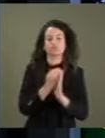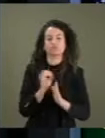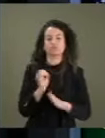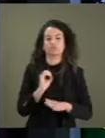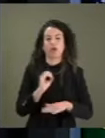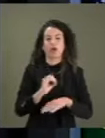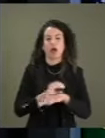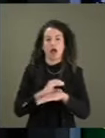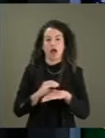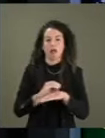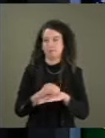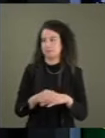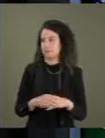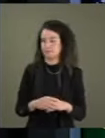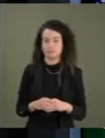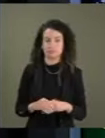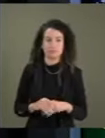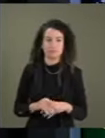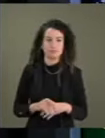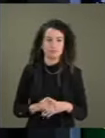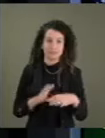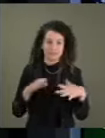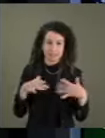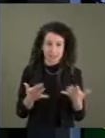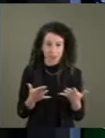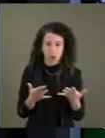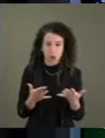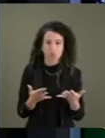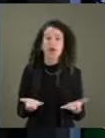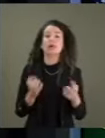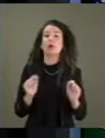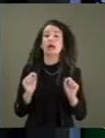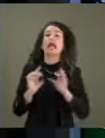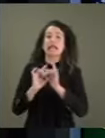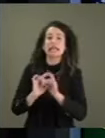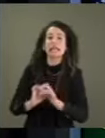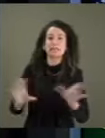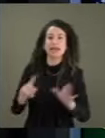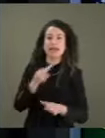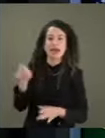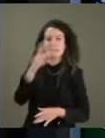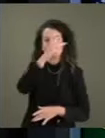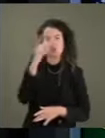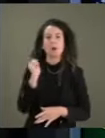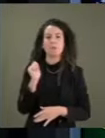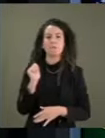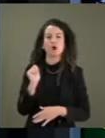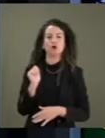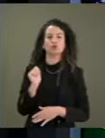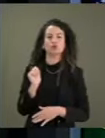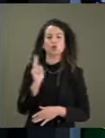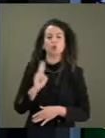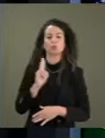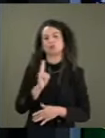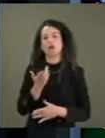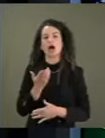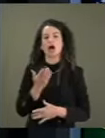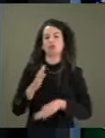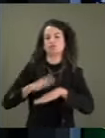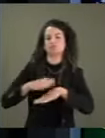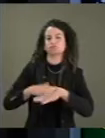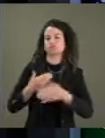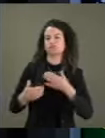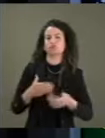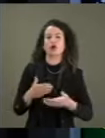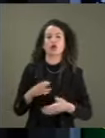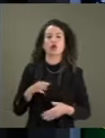Ou seja, para liberar o porte de droga. Gilmar Mendes, Fachin